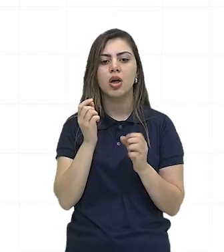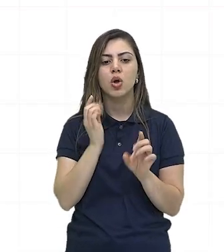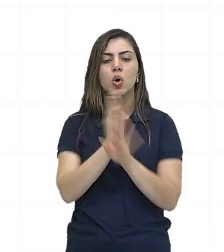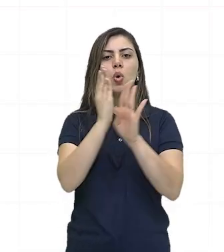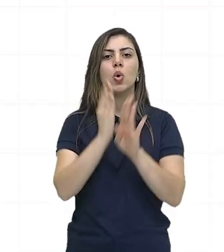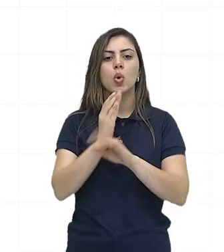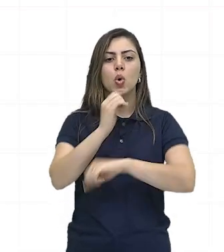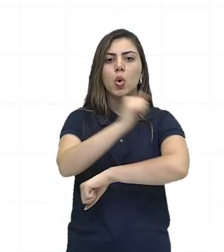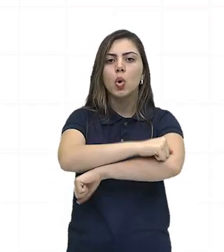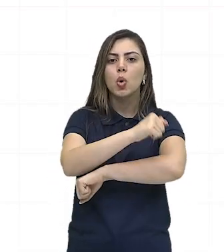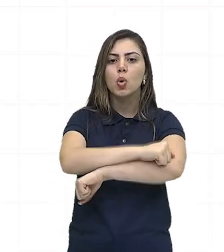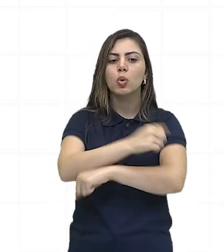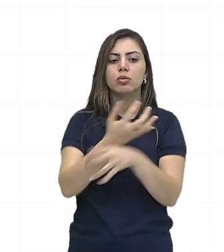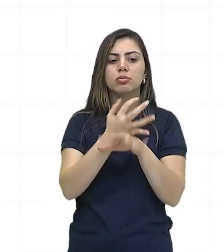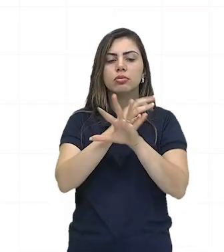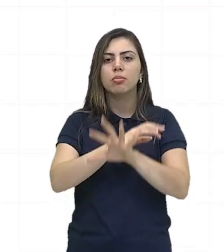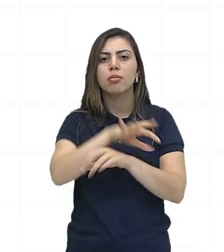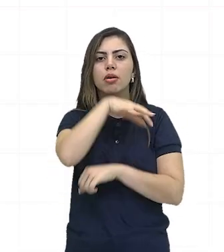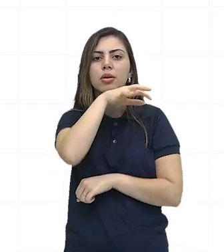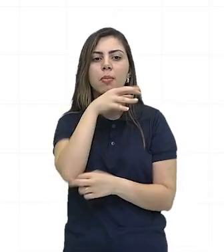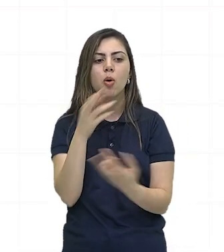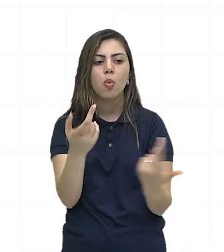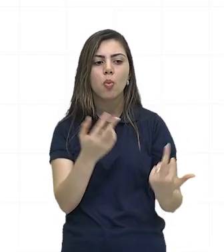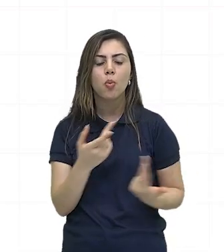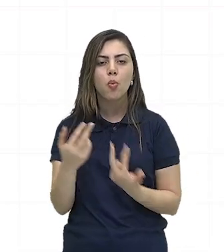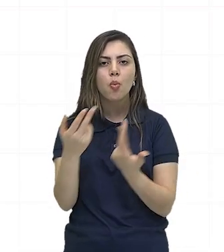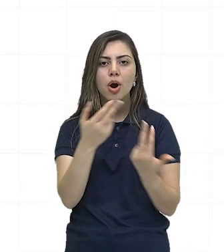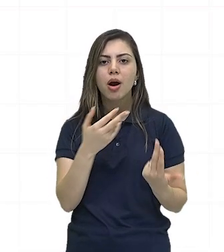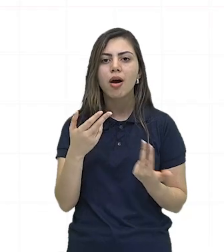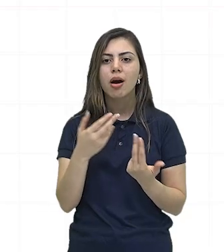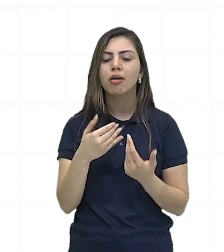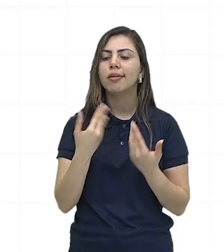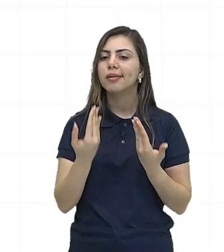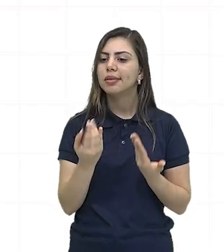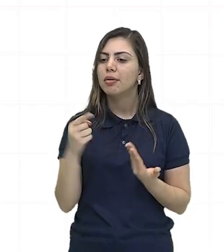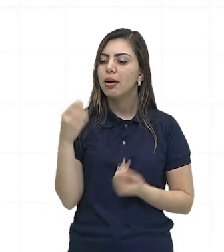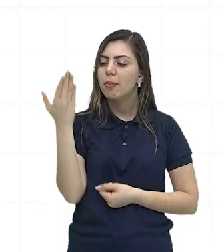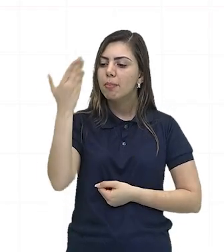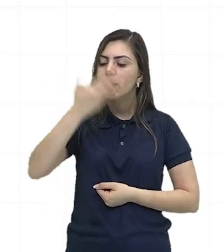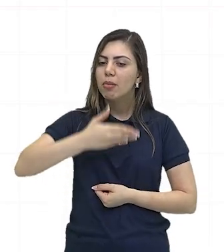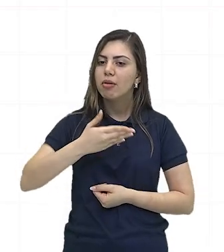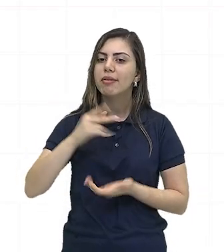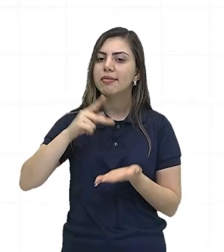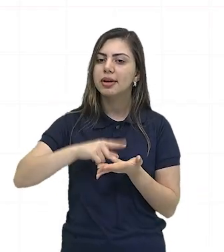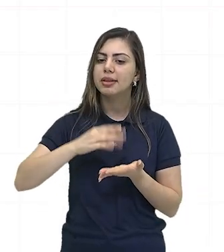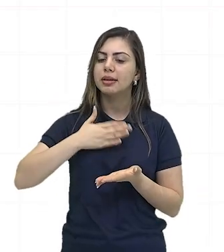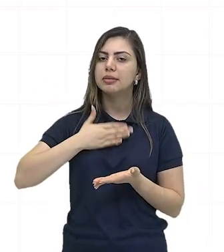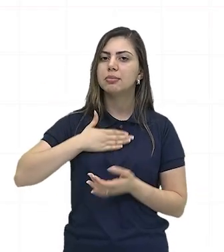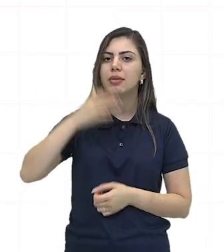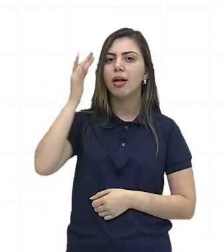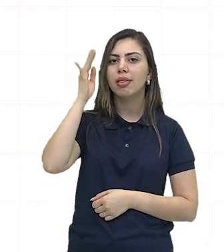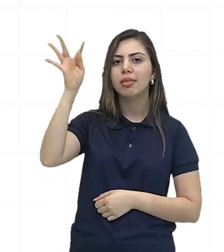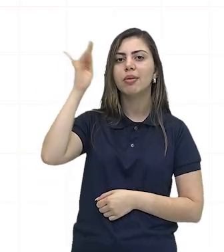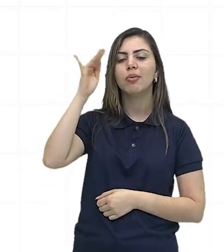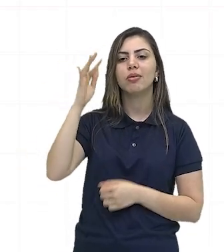Então, todas essas evidências elas vinham ali sustentar a teoria de